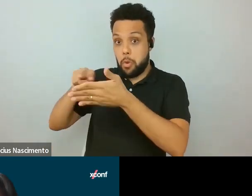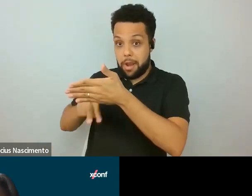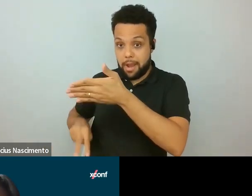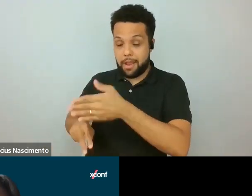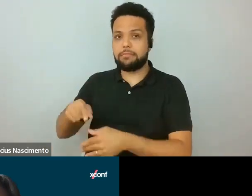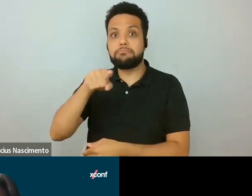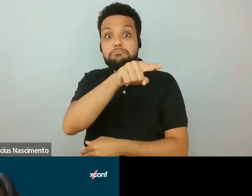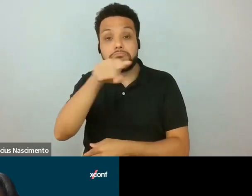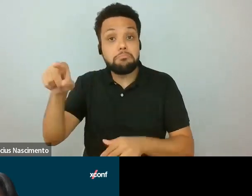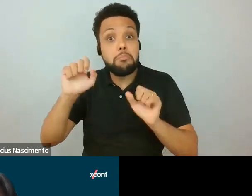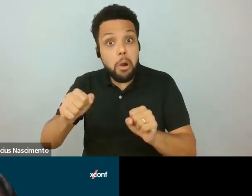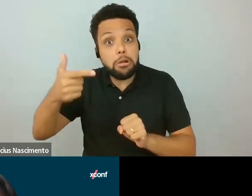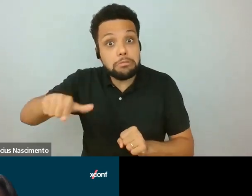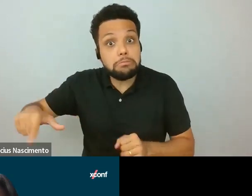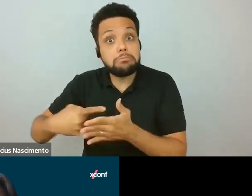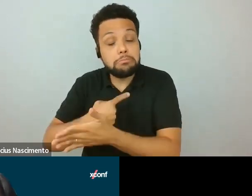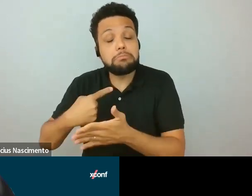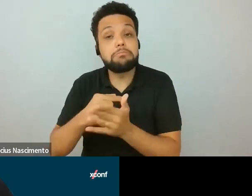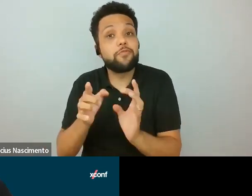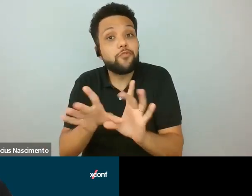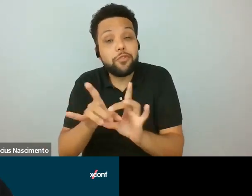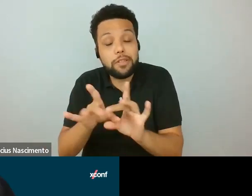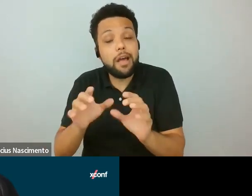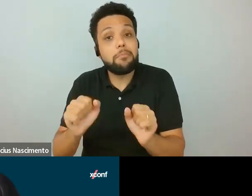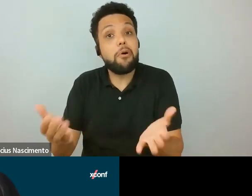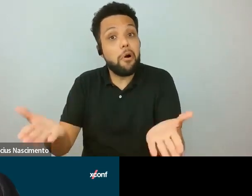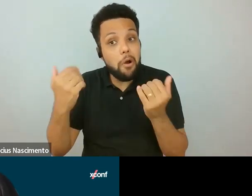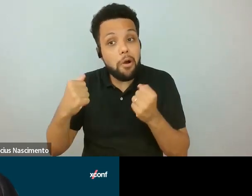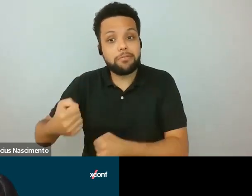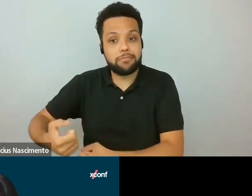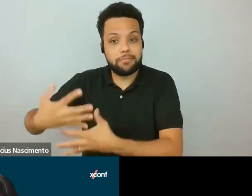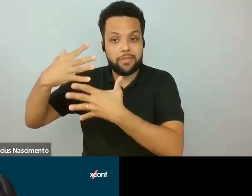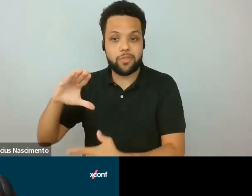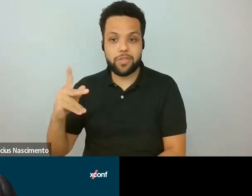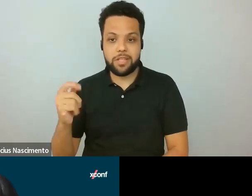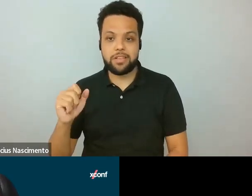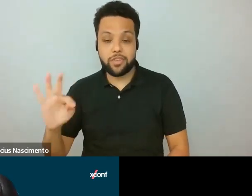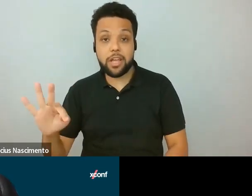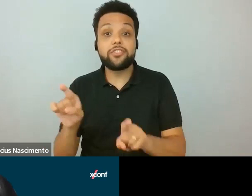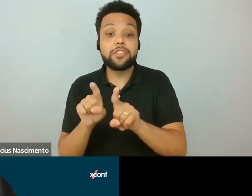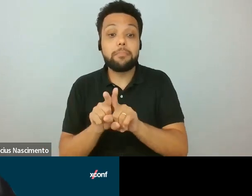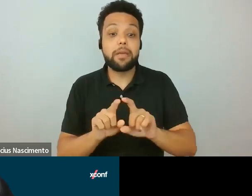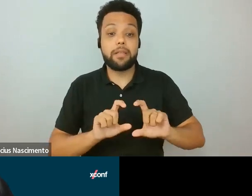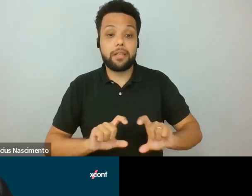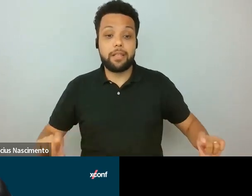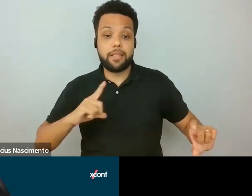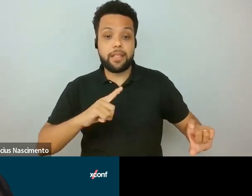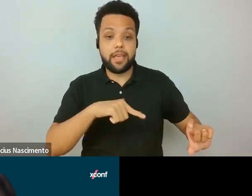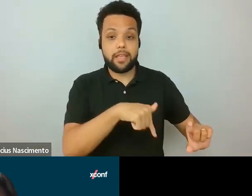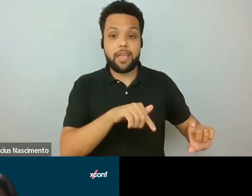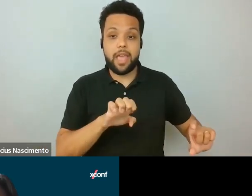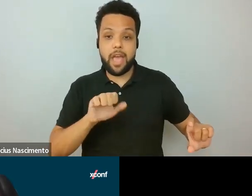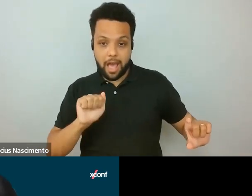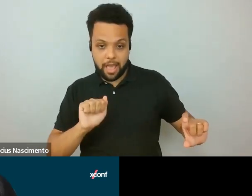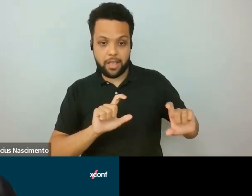se tiverem mais questões, fiquem à vontade para usar a ferramenta de Q&A que aparece na barra de ferramentas aí do seu Zoom